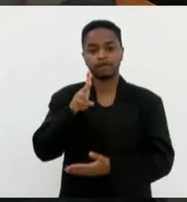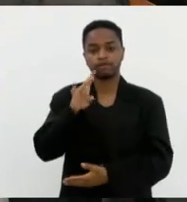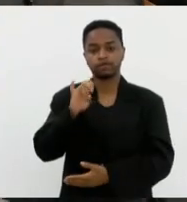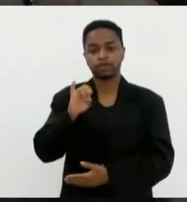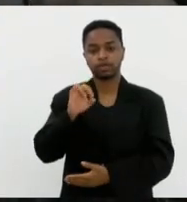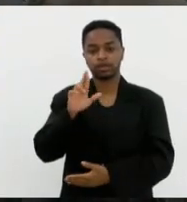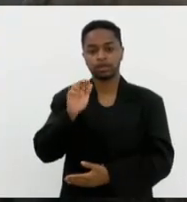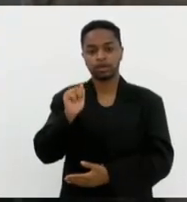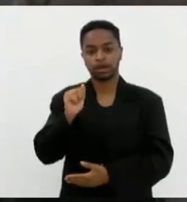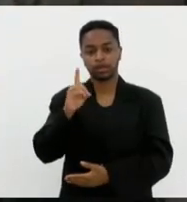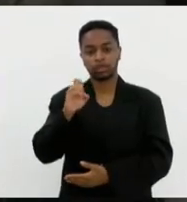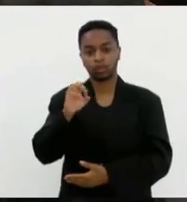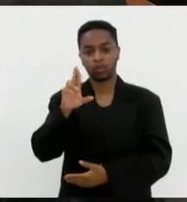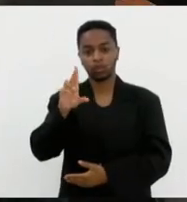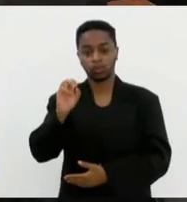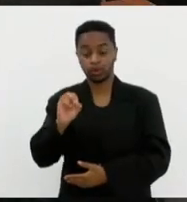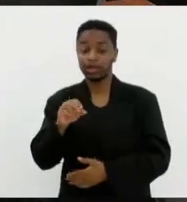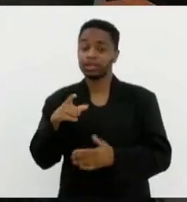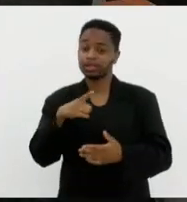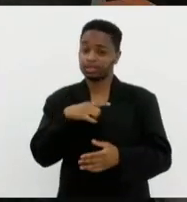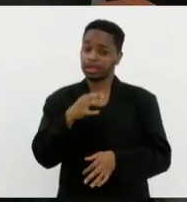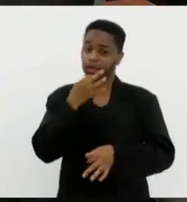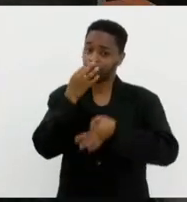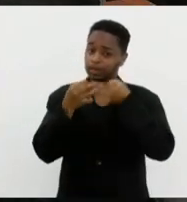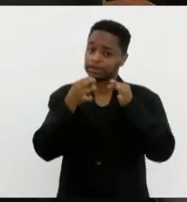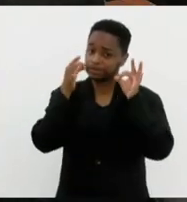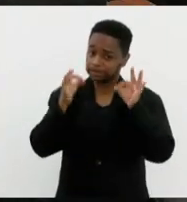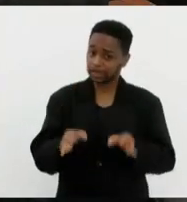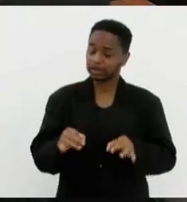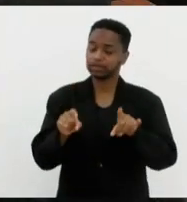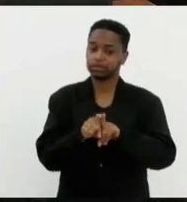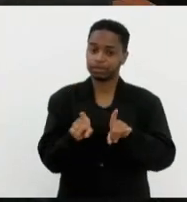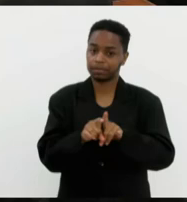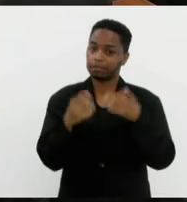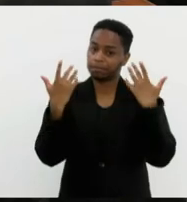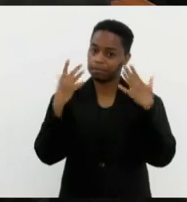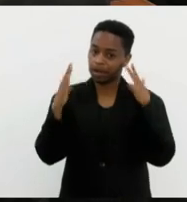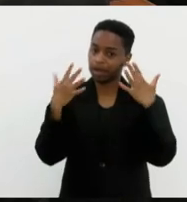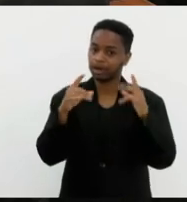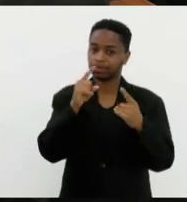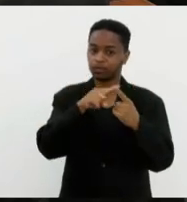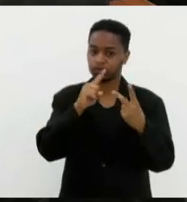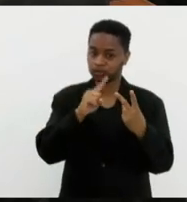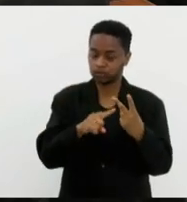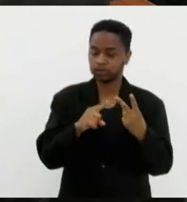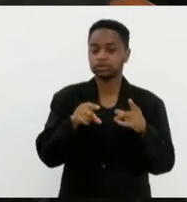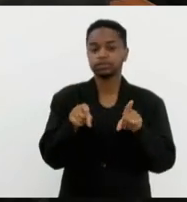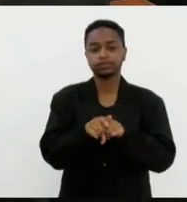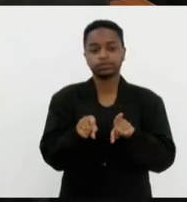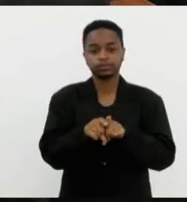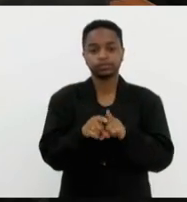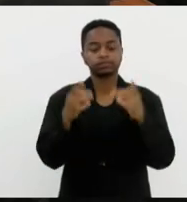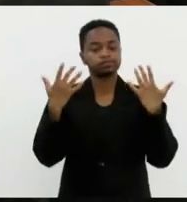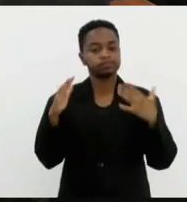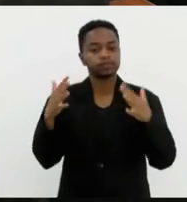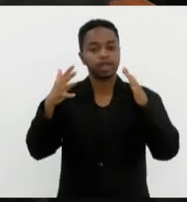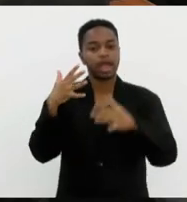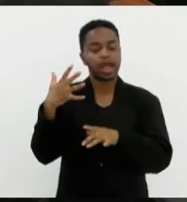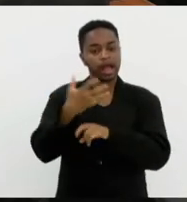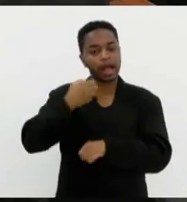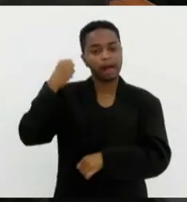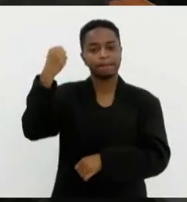o palpite certo. E, ao mesmo tempo, parabenizá-los e parabenizar a nossa grande